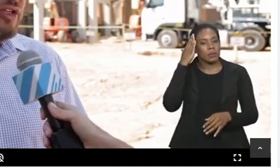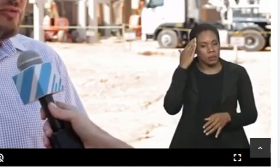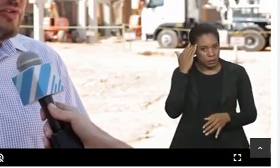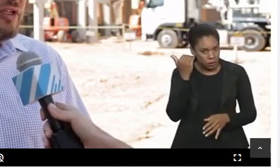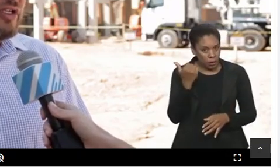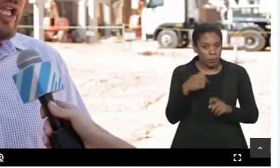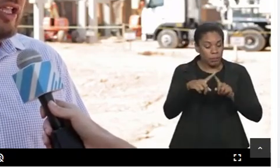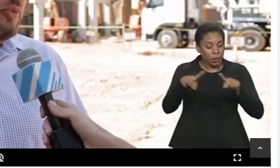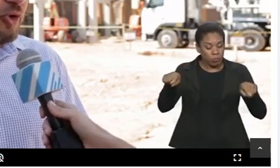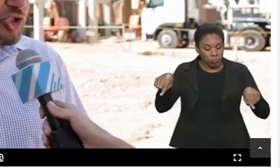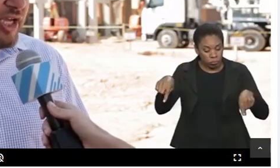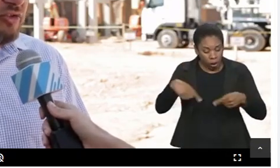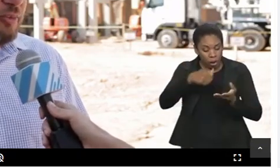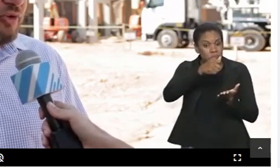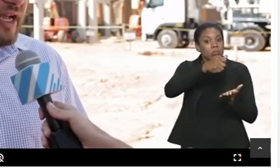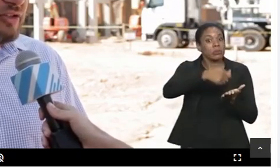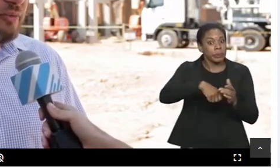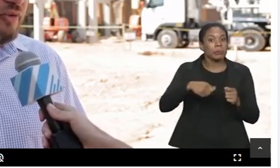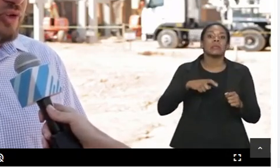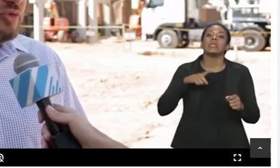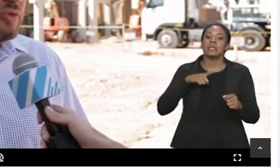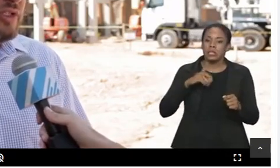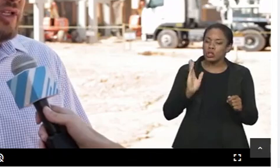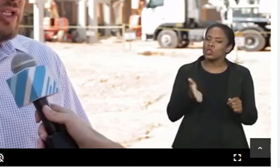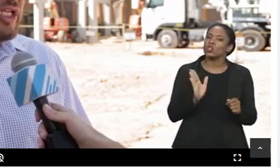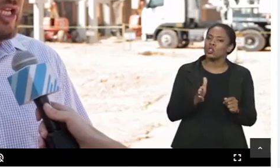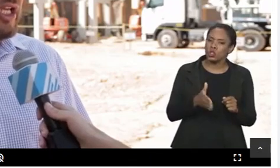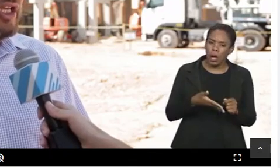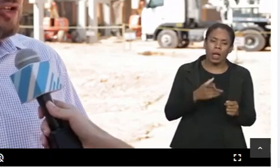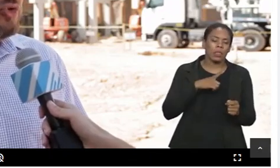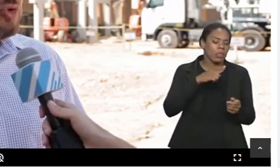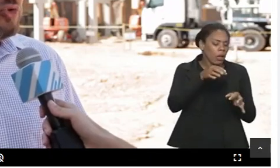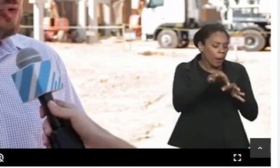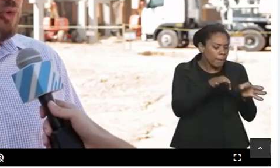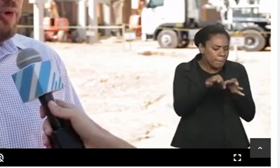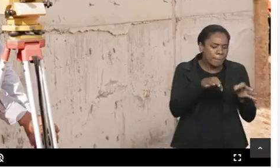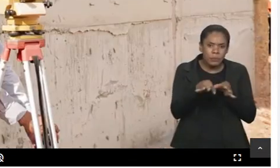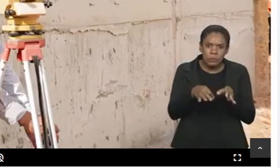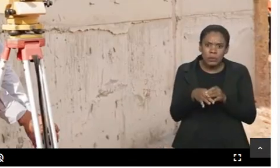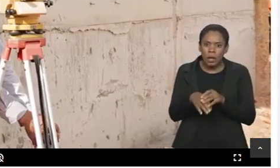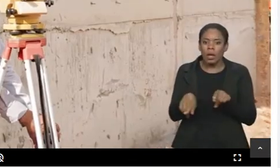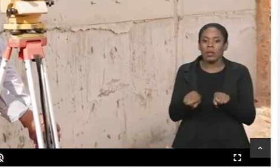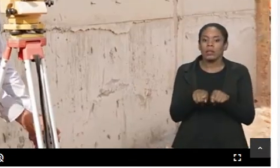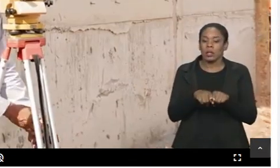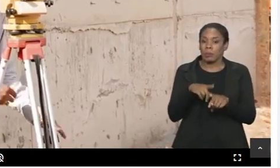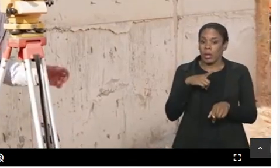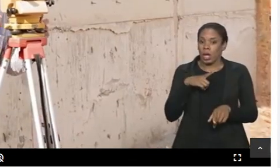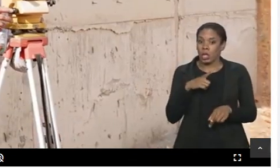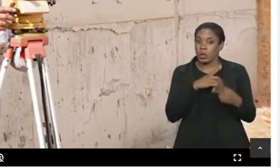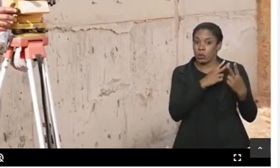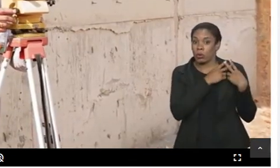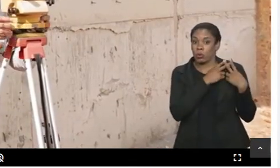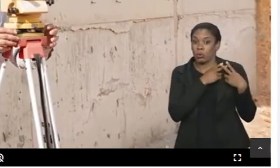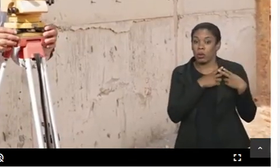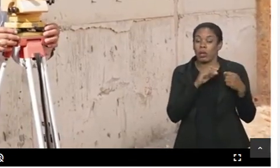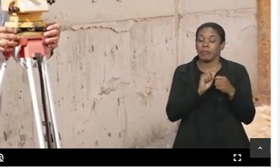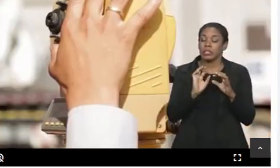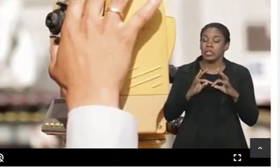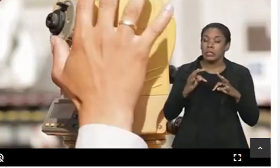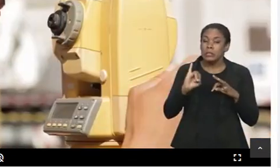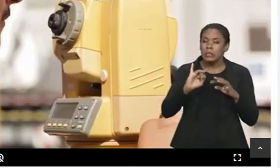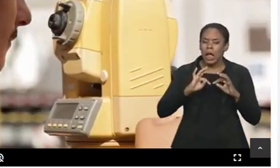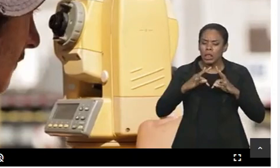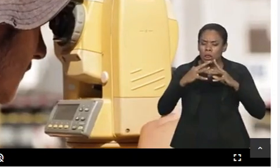do terreno, tem que ter um projeto aprovado na prefeitura, né? E o topógrafo na obra conferir se todos